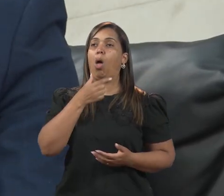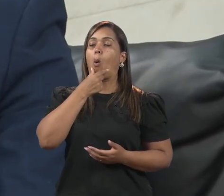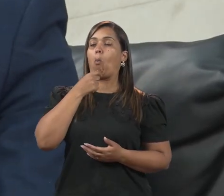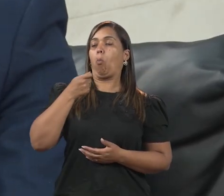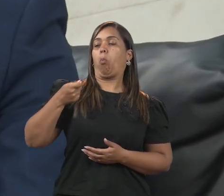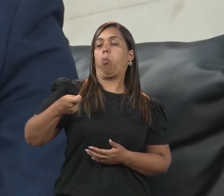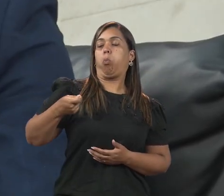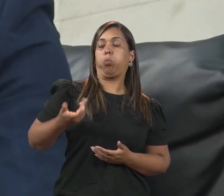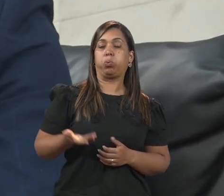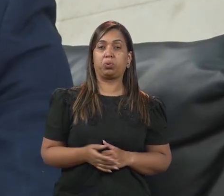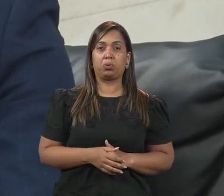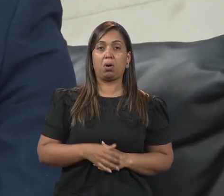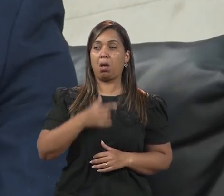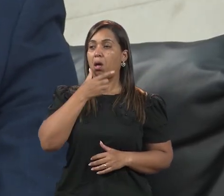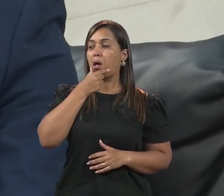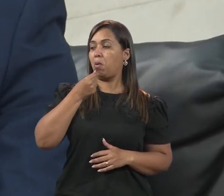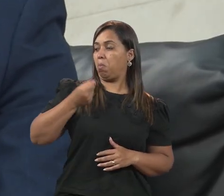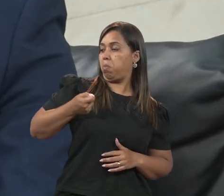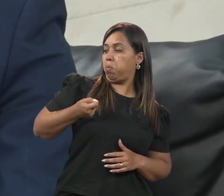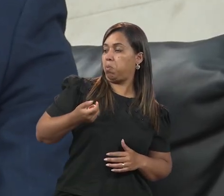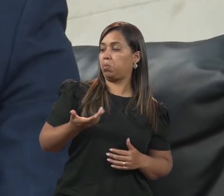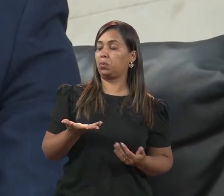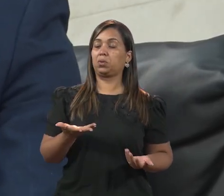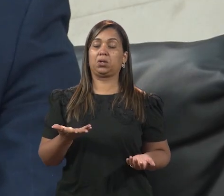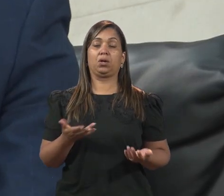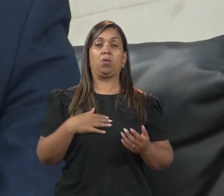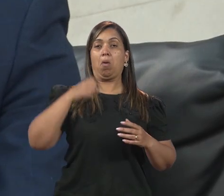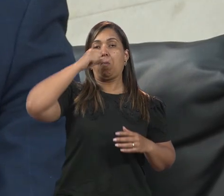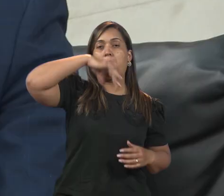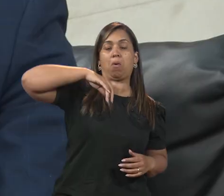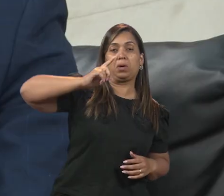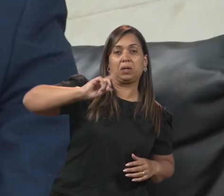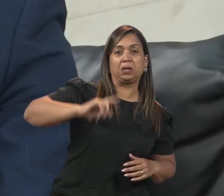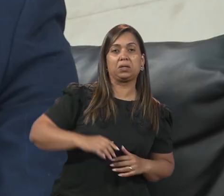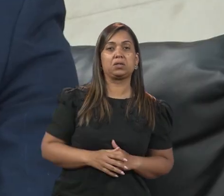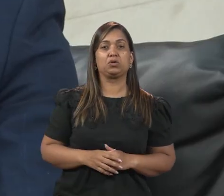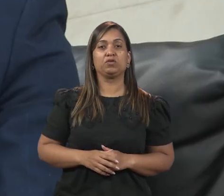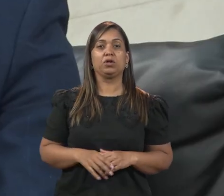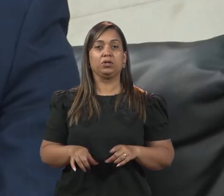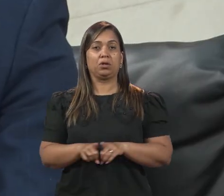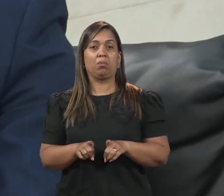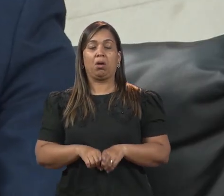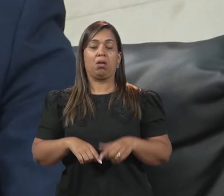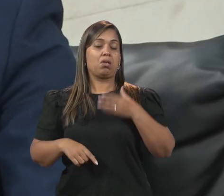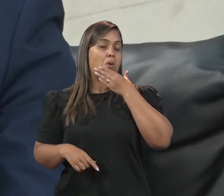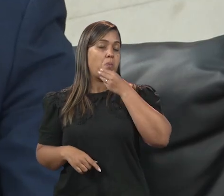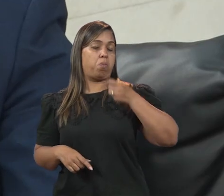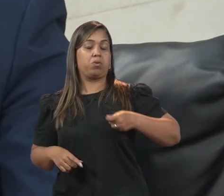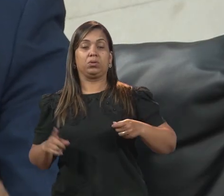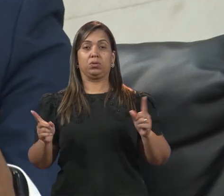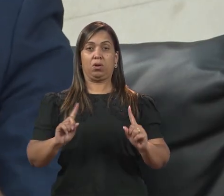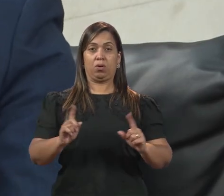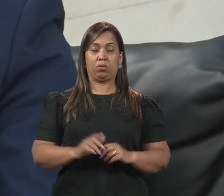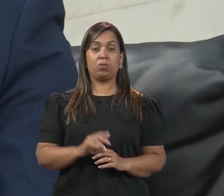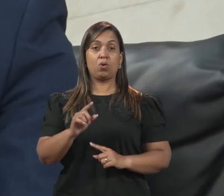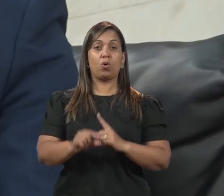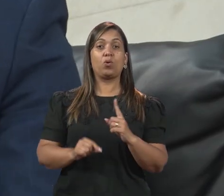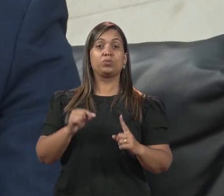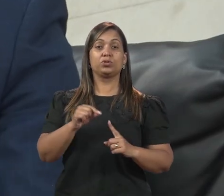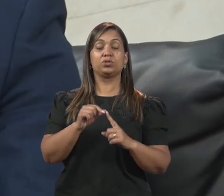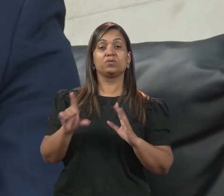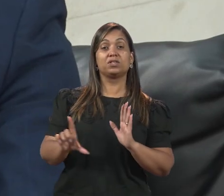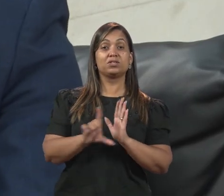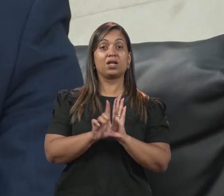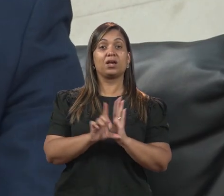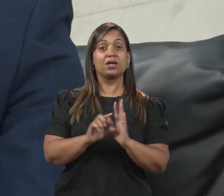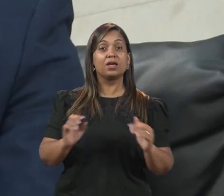como se diz assim. A masculinidade não é ser agressivo, a masculinidade não é ser machista, longe disso. O objetivo dessa lei